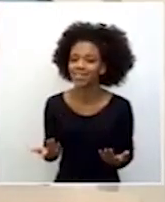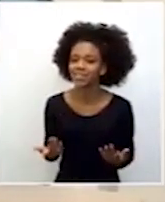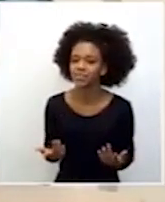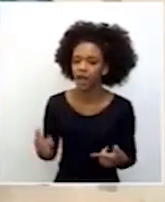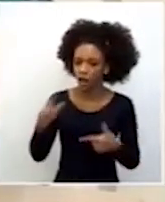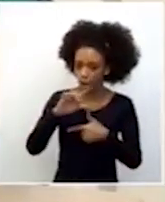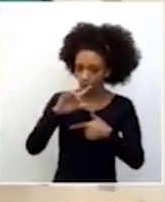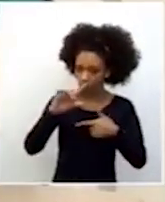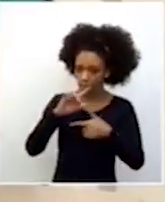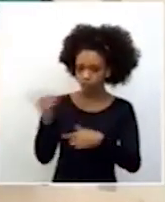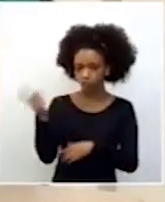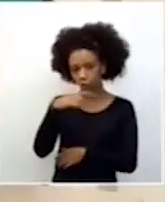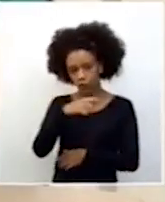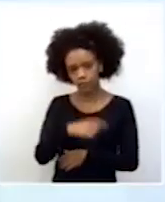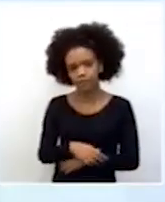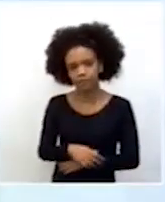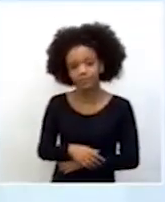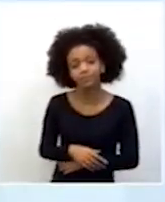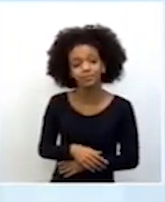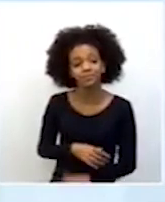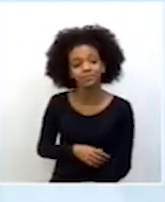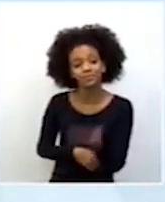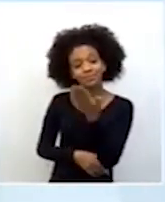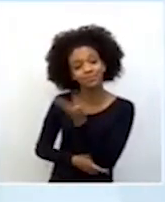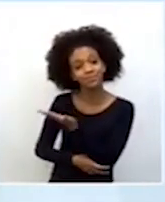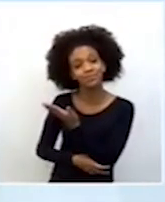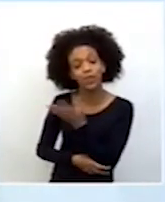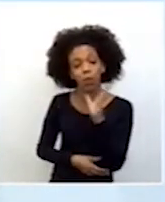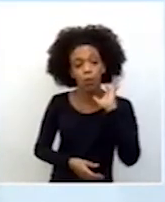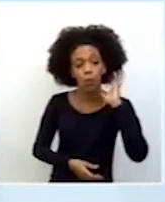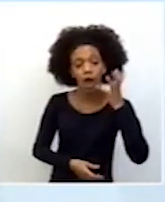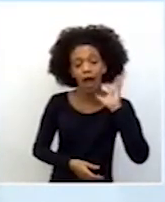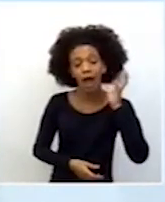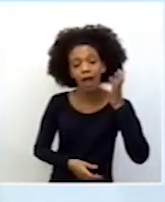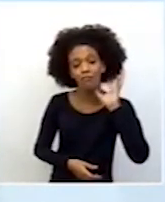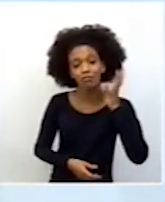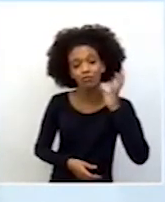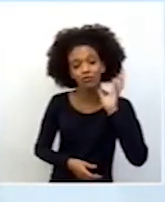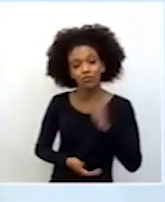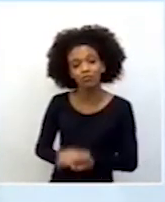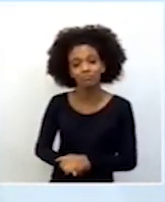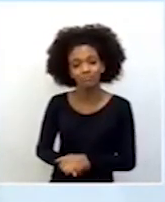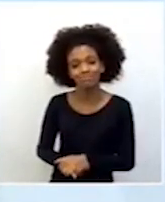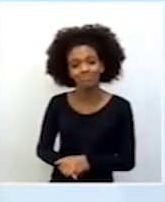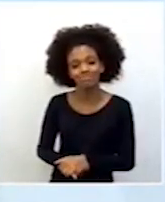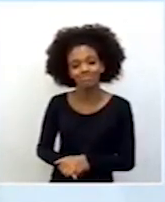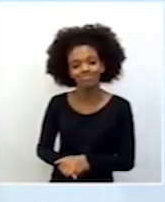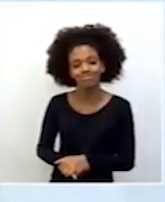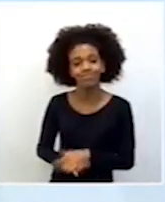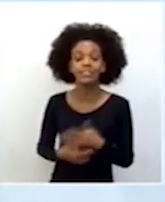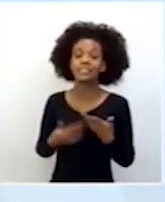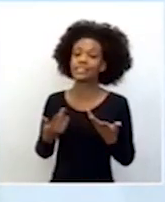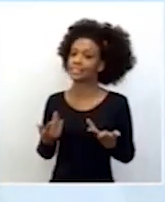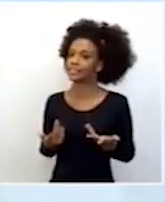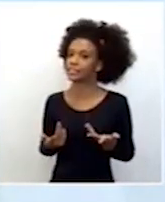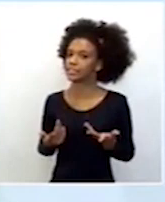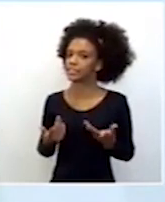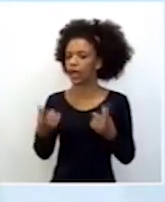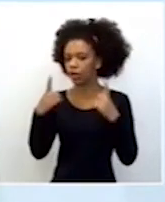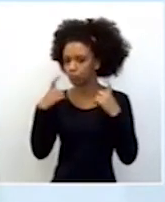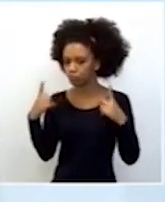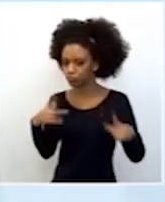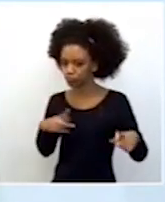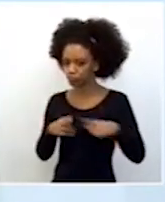aí à imagem, mas aí a gente tem um rádio. E aí, houve a